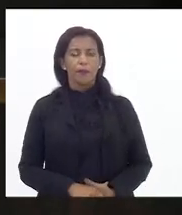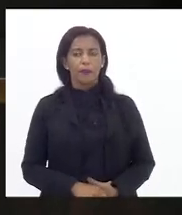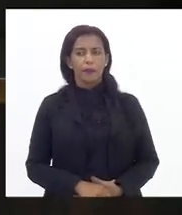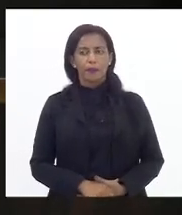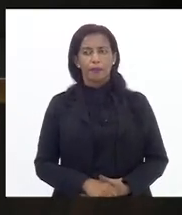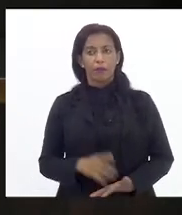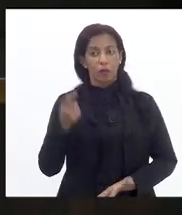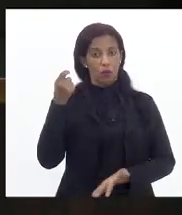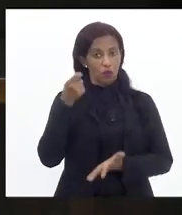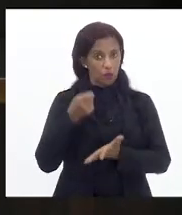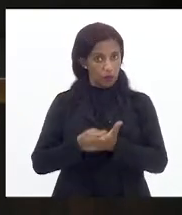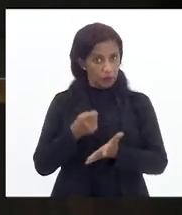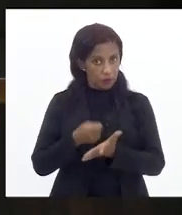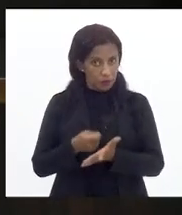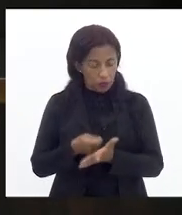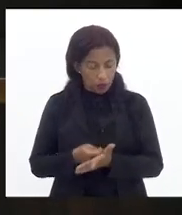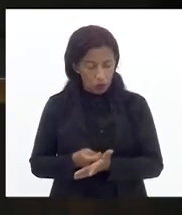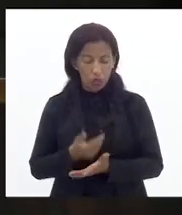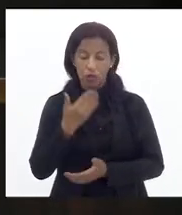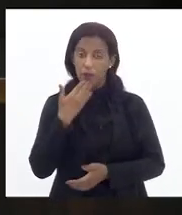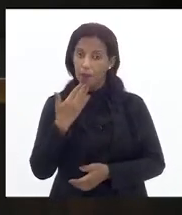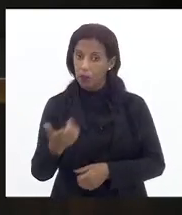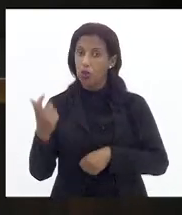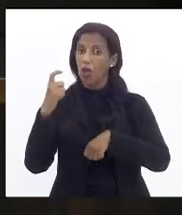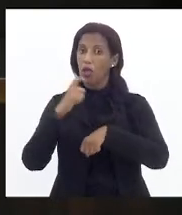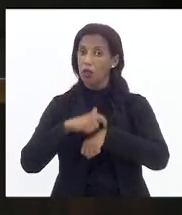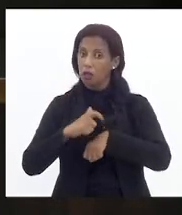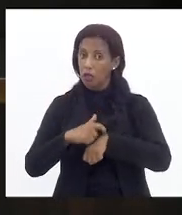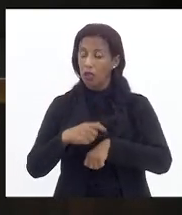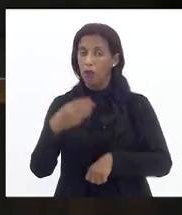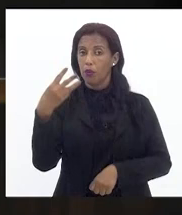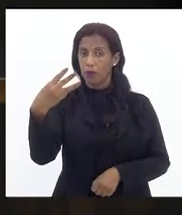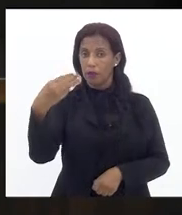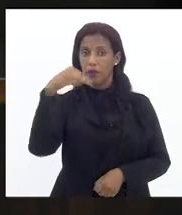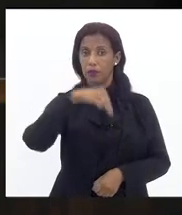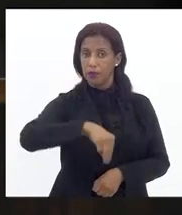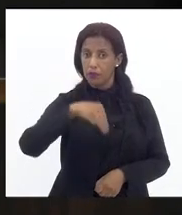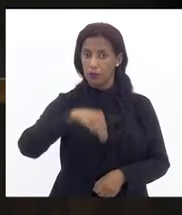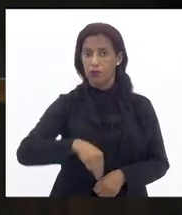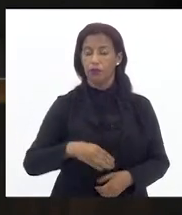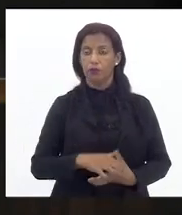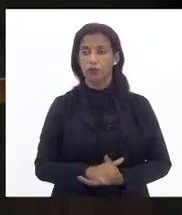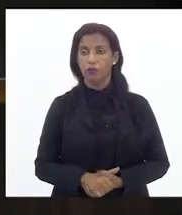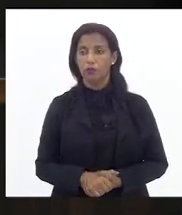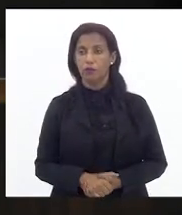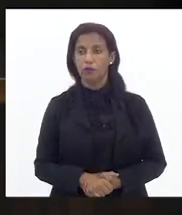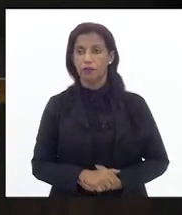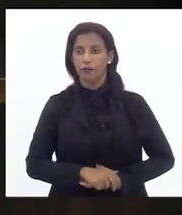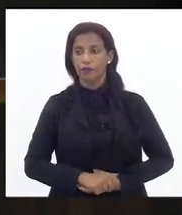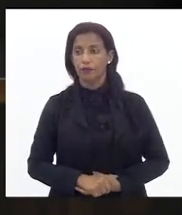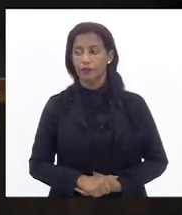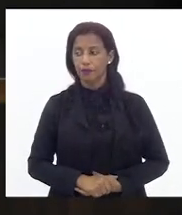o cabelo insistir mais uma vez e pedir a todos que respeitem o tempo de três minutos e